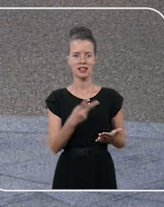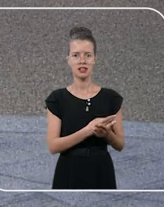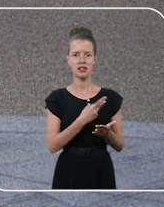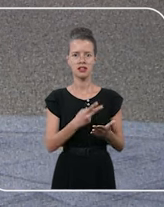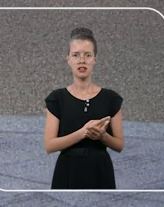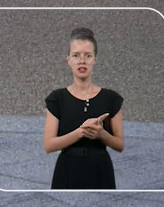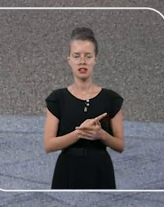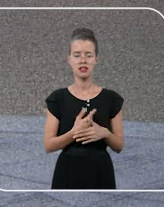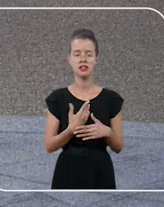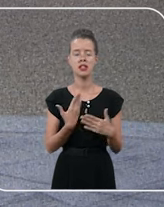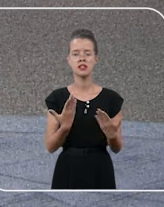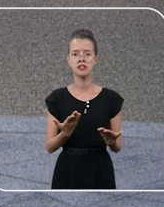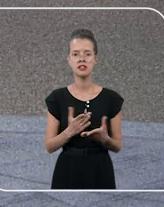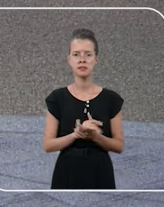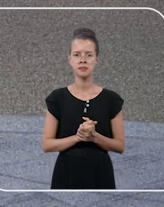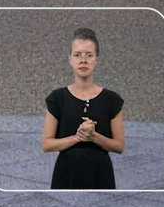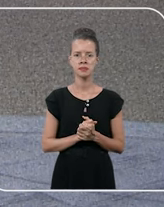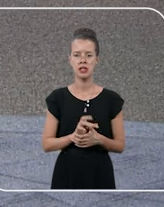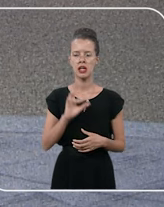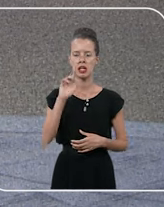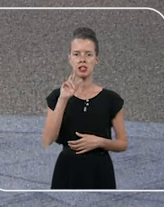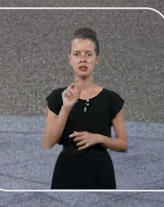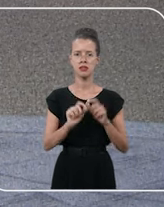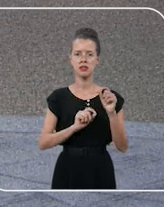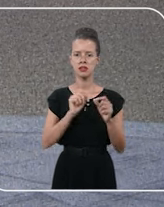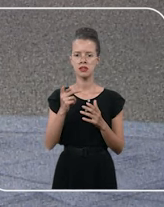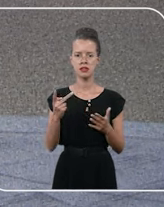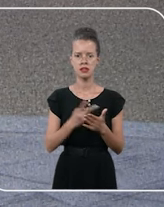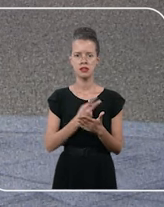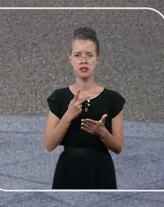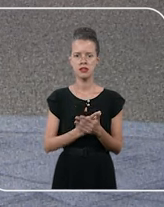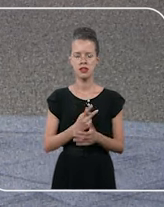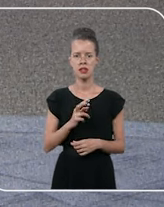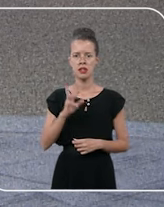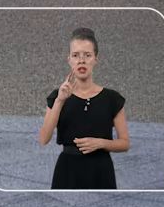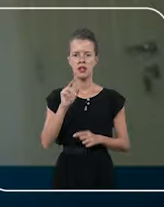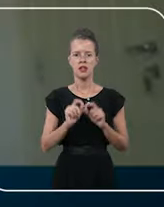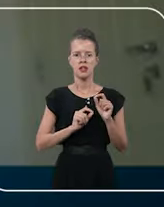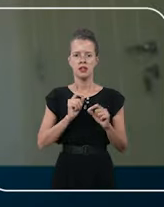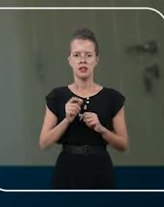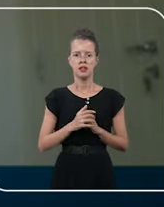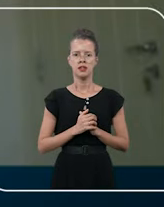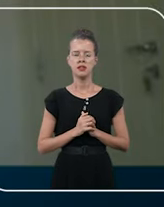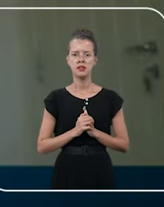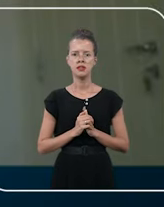quem pode ser responsabilizado pelo dano ocasionado?